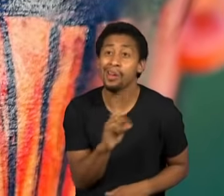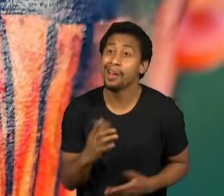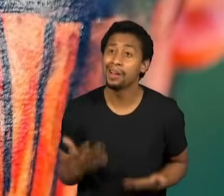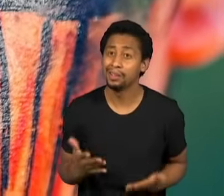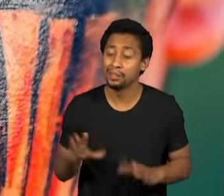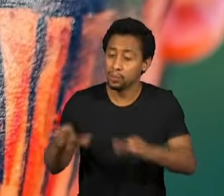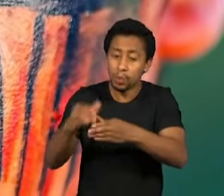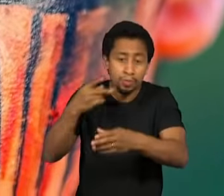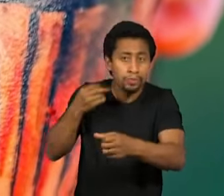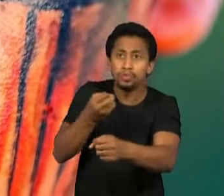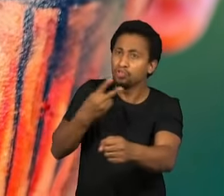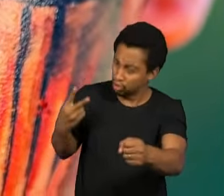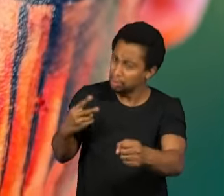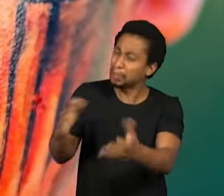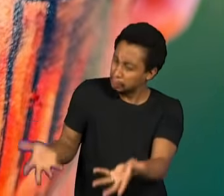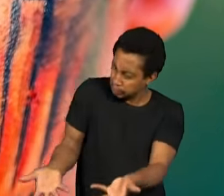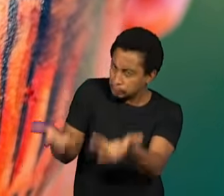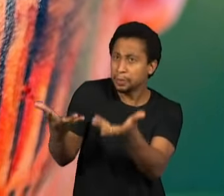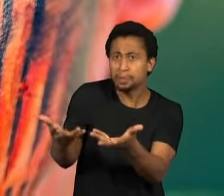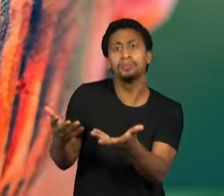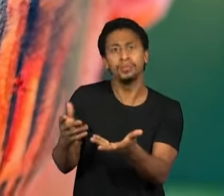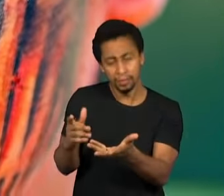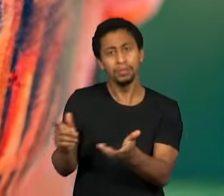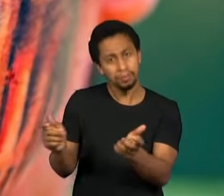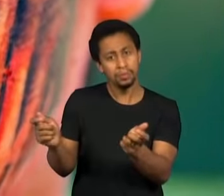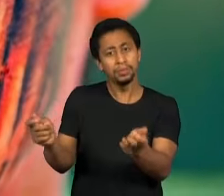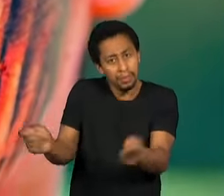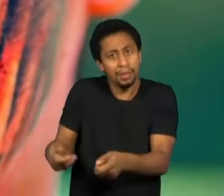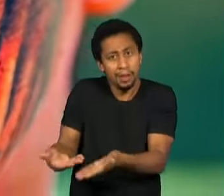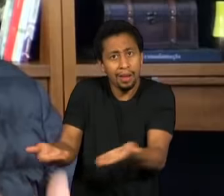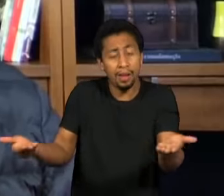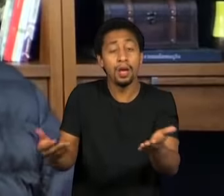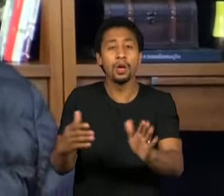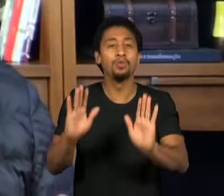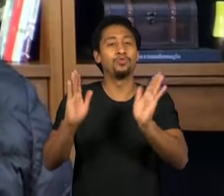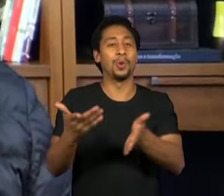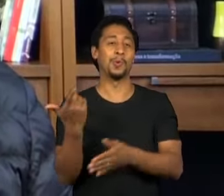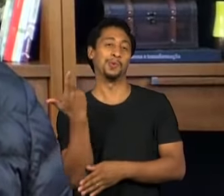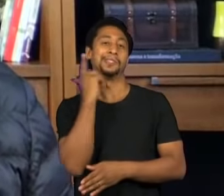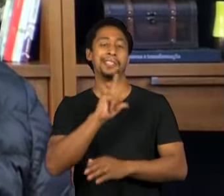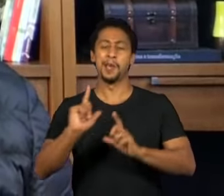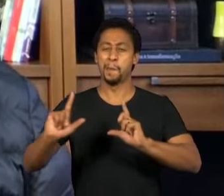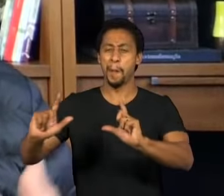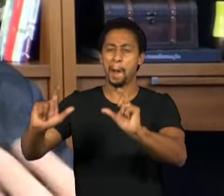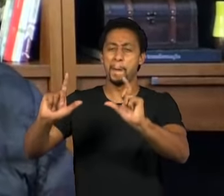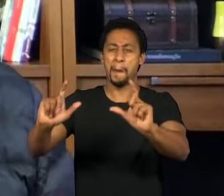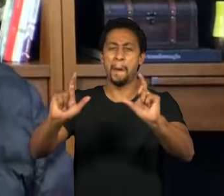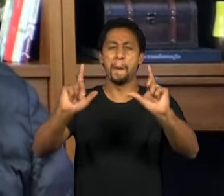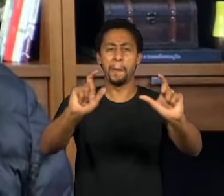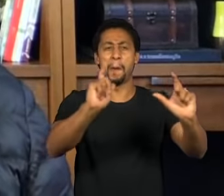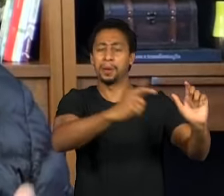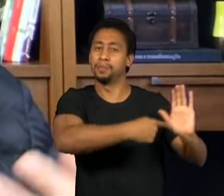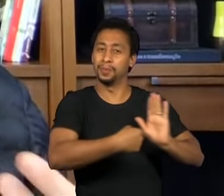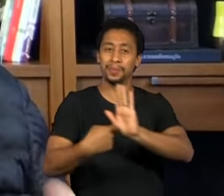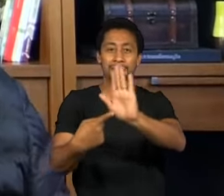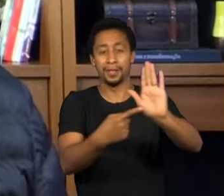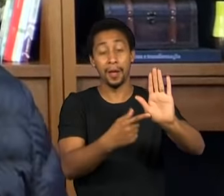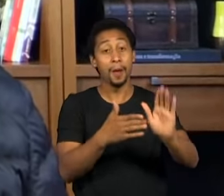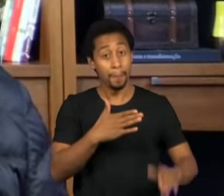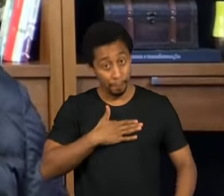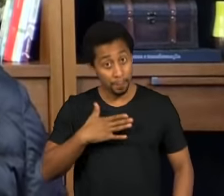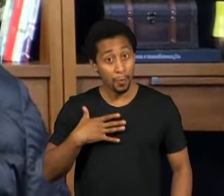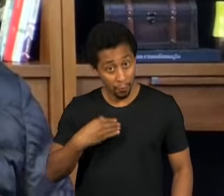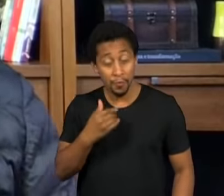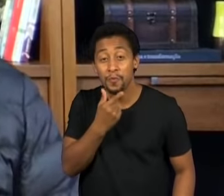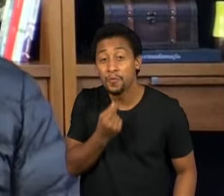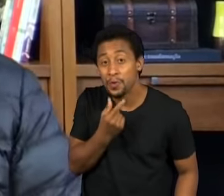esse projeto? Esse projeto, o que eu quero, eu já consegui. Porque o meu filho de 7 anos, quando foi fazer um trabalho sobre os indígenas do